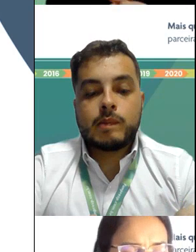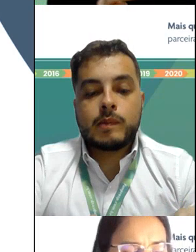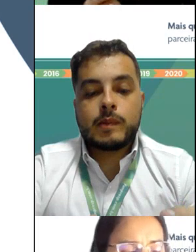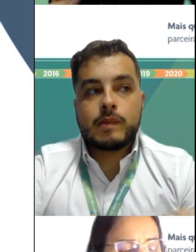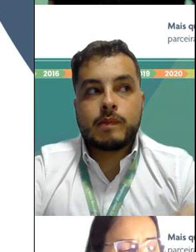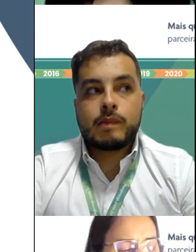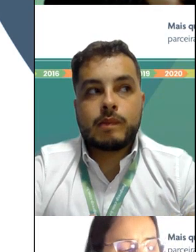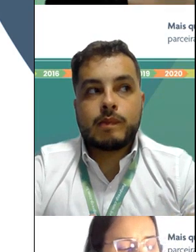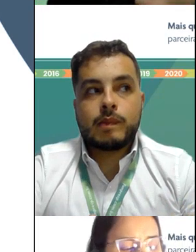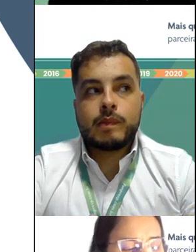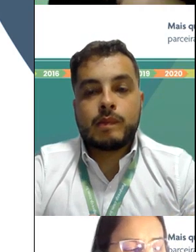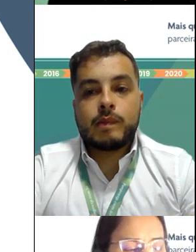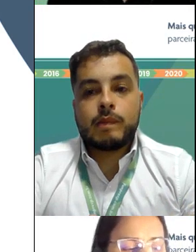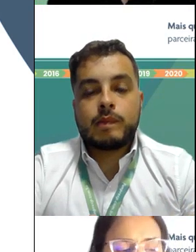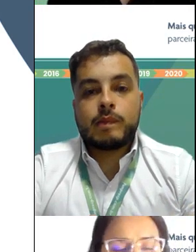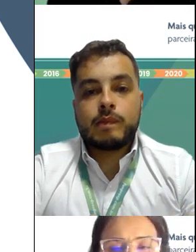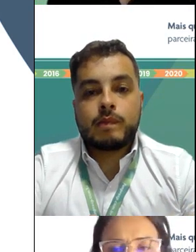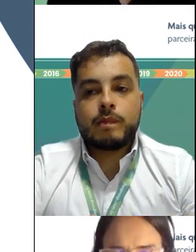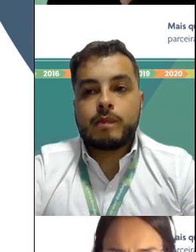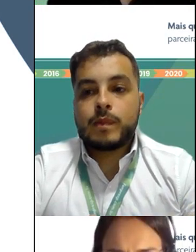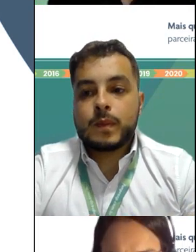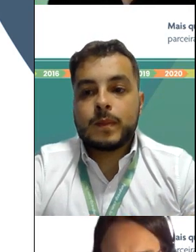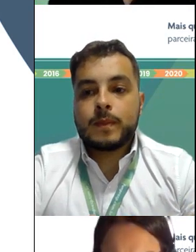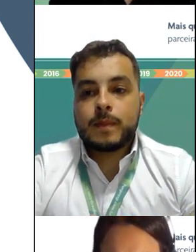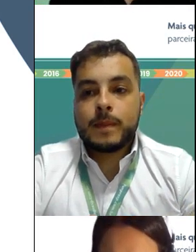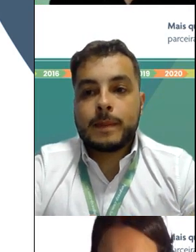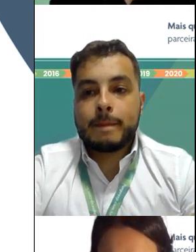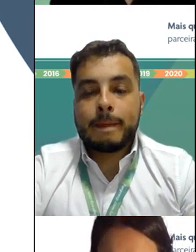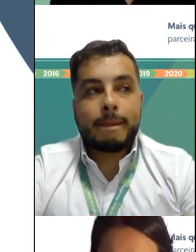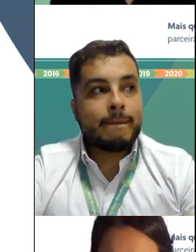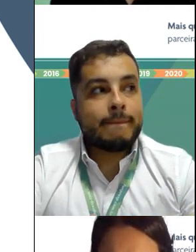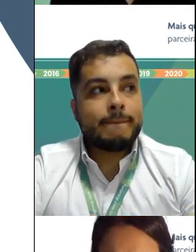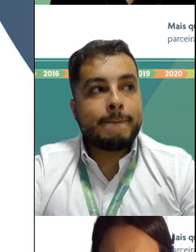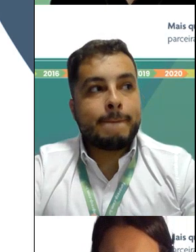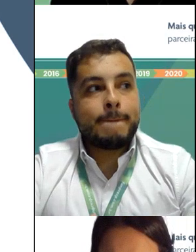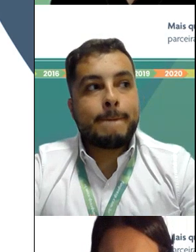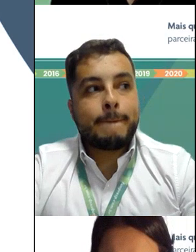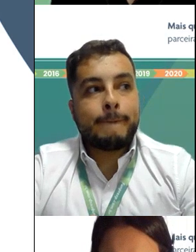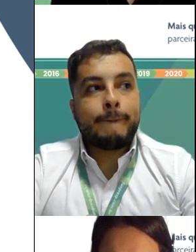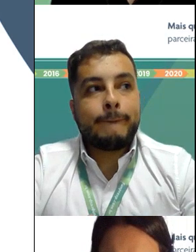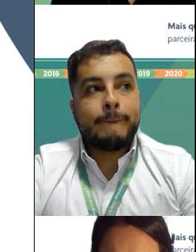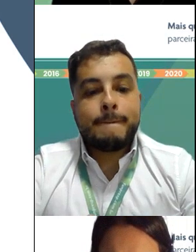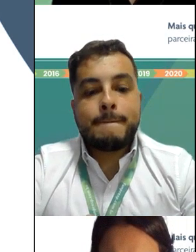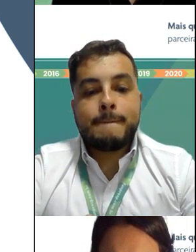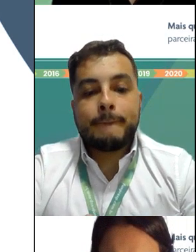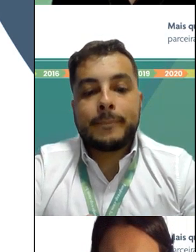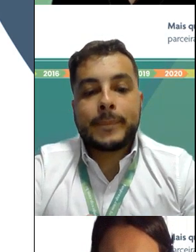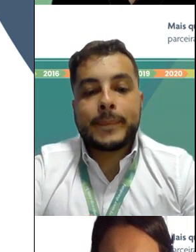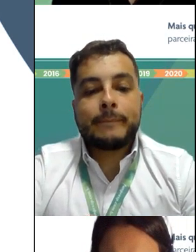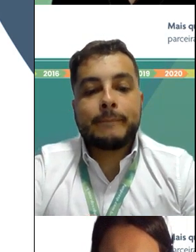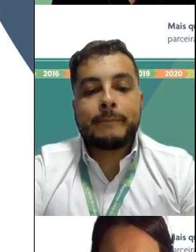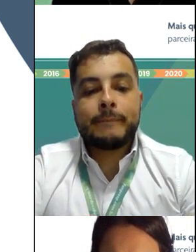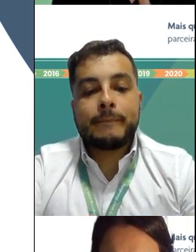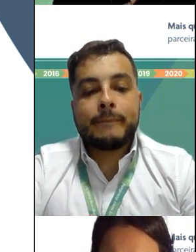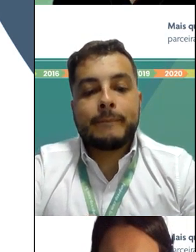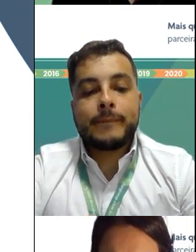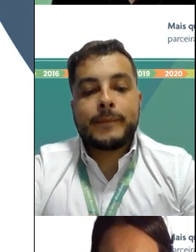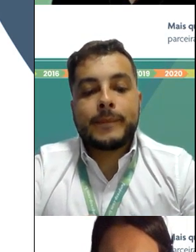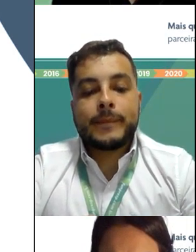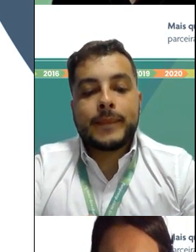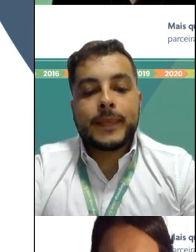essas opções, tá? 8,5%, 8% ou 7,5%. Nesse exemplo, como a diferença é de R$5.000 vezes 8,5%, a